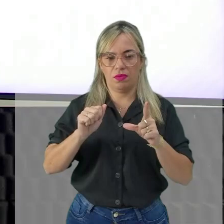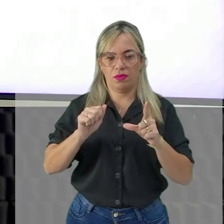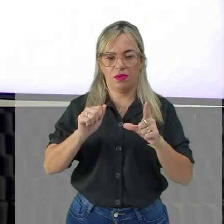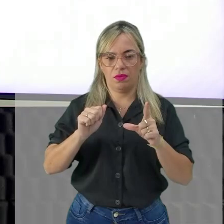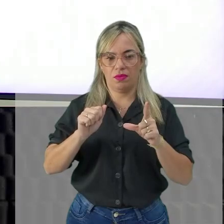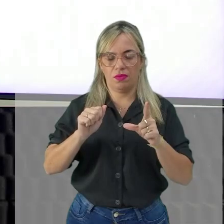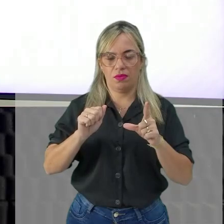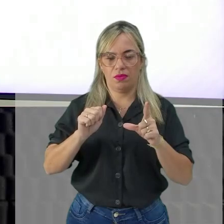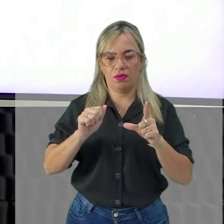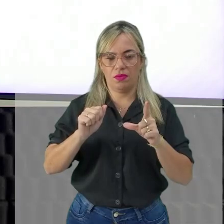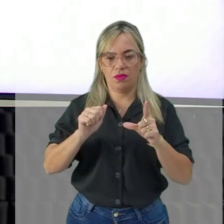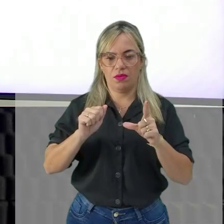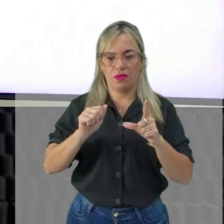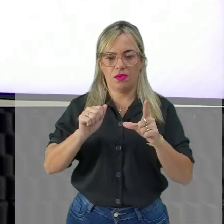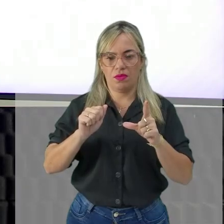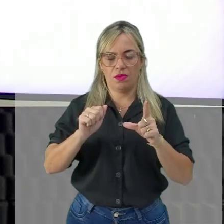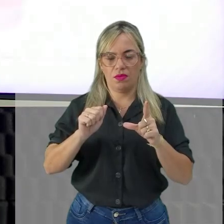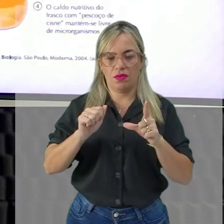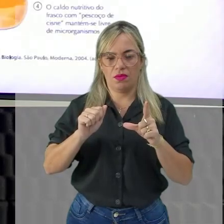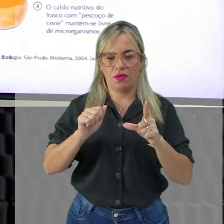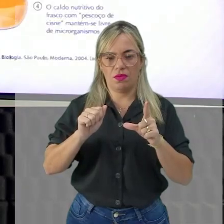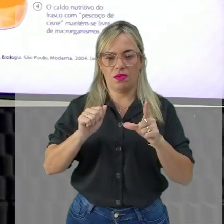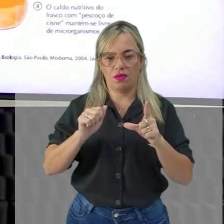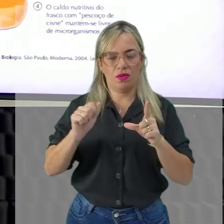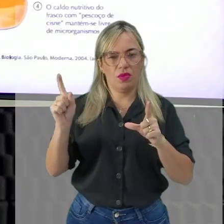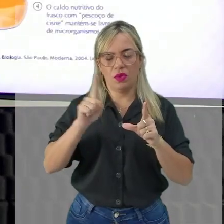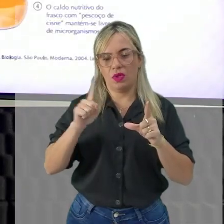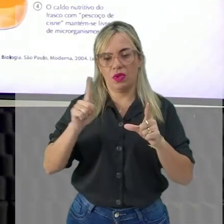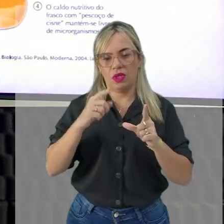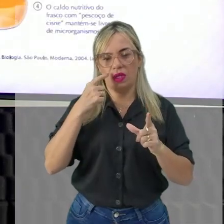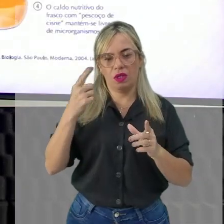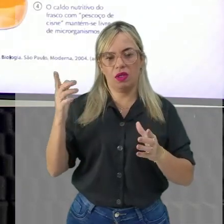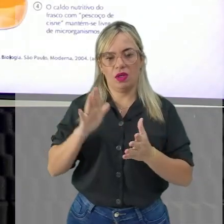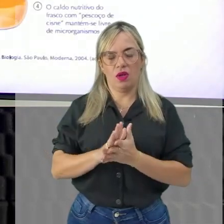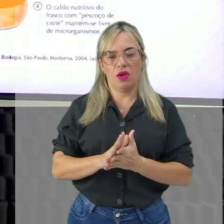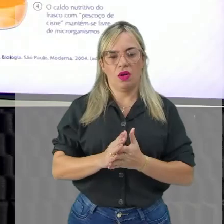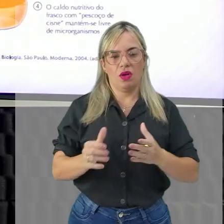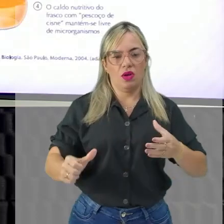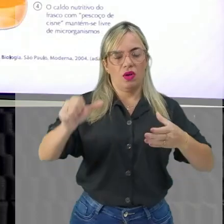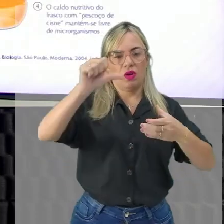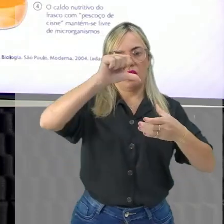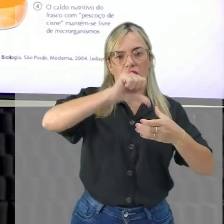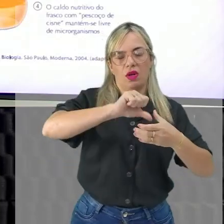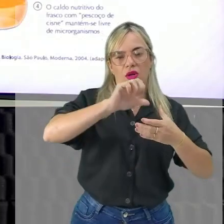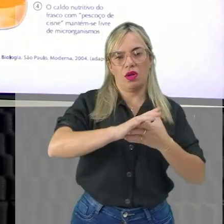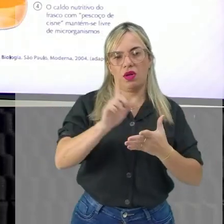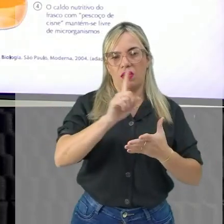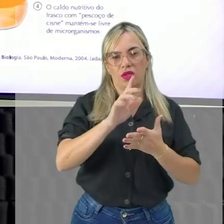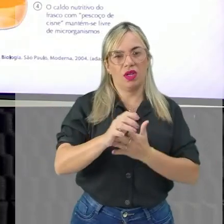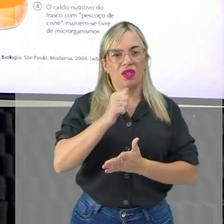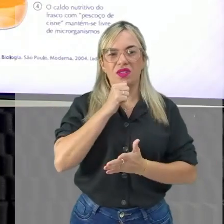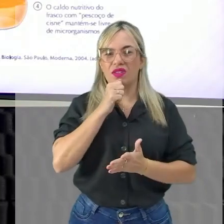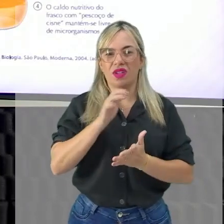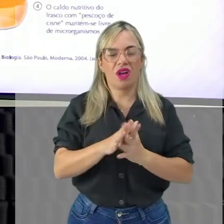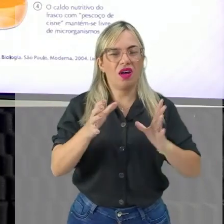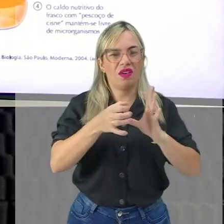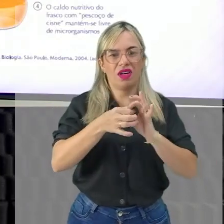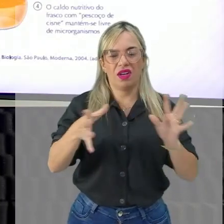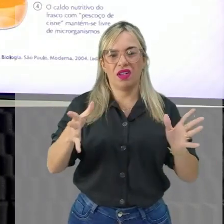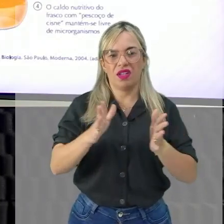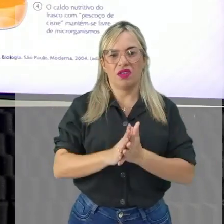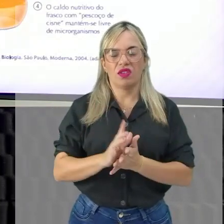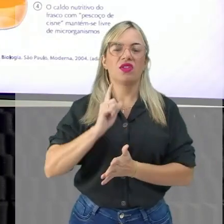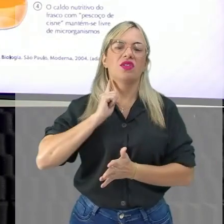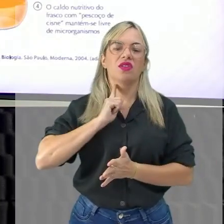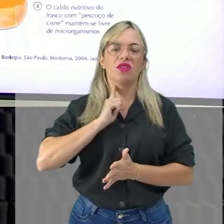forma do gargalo. Não, aqui o caldo ainda nem estava livre de contaminação, né? Ele ainda não tinha